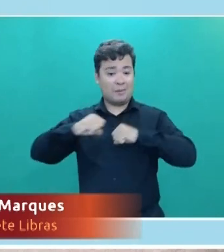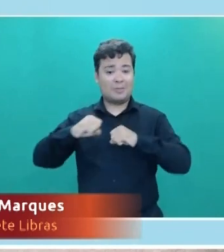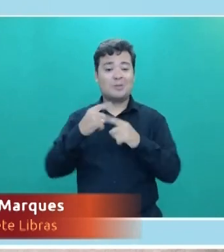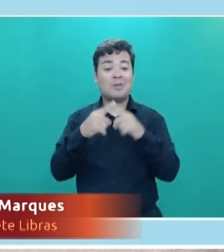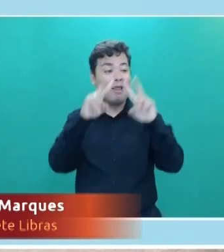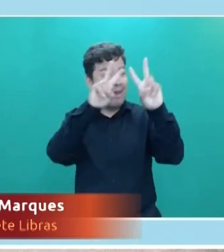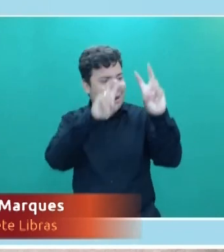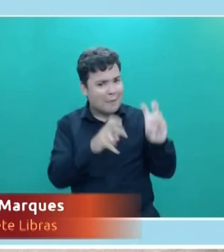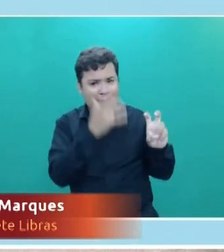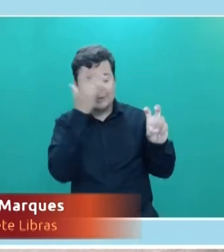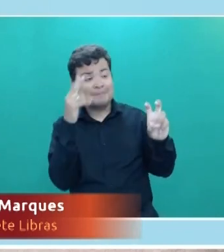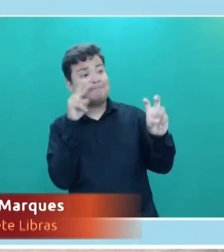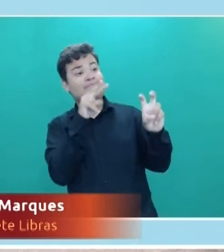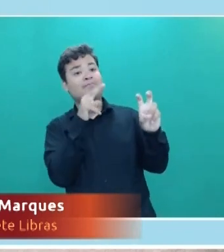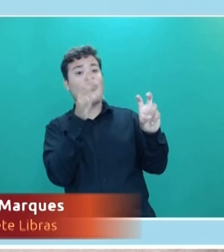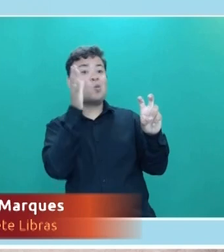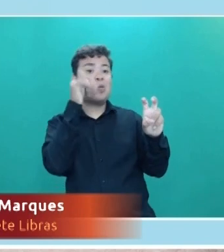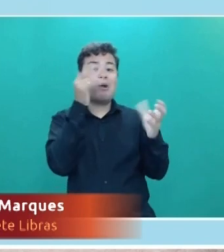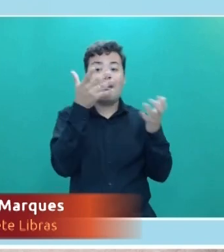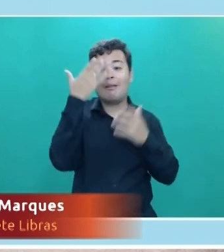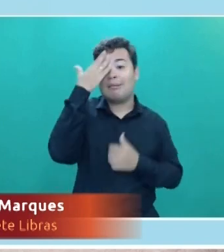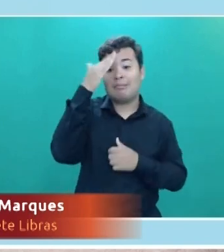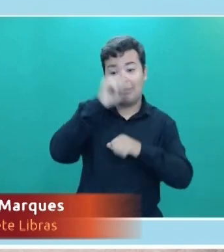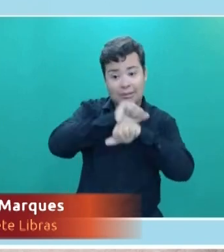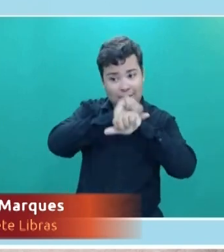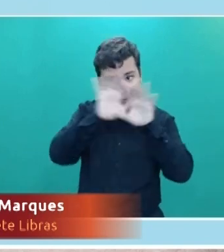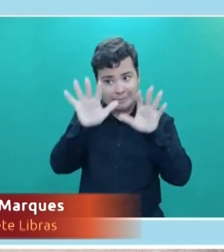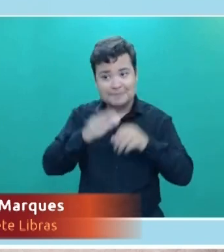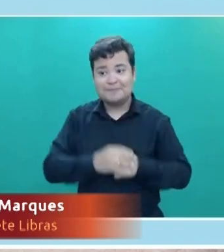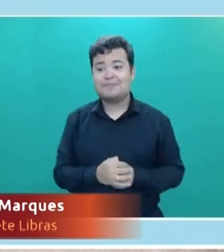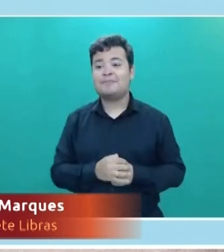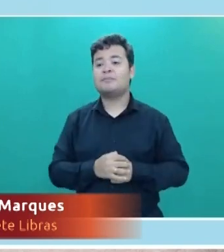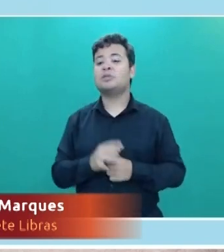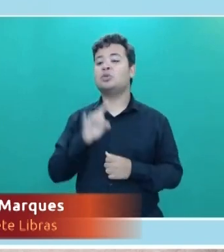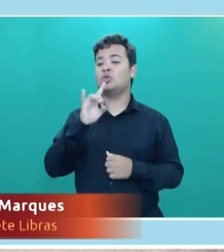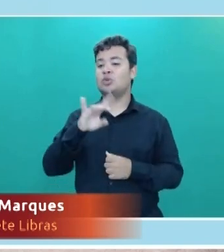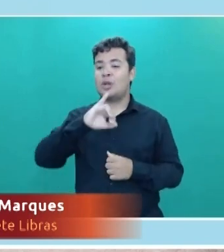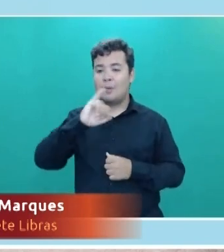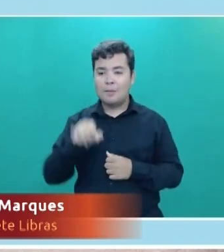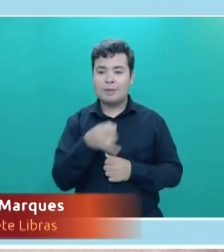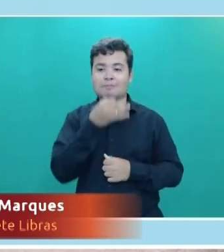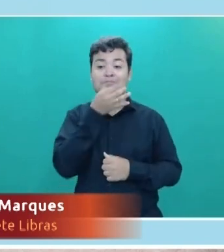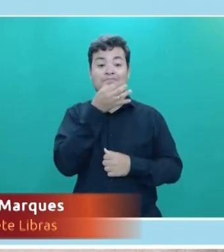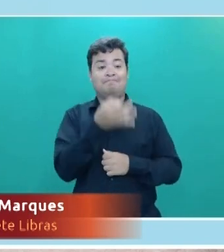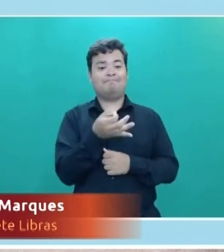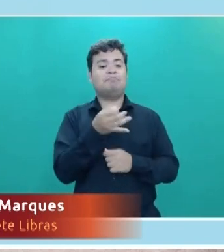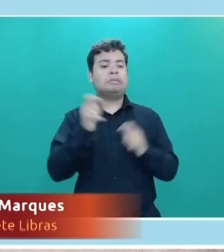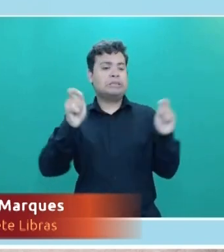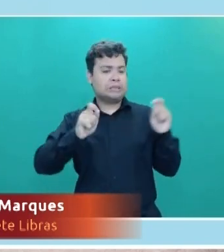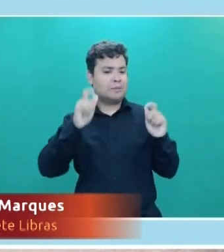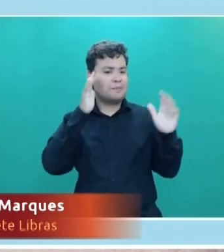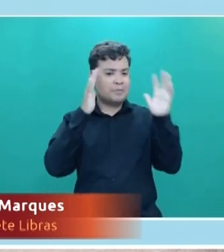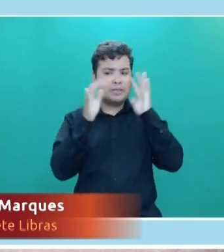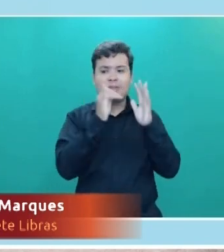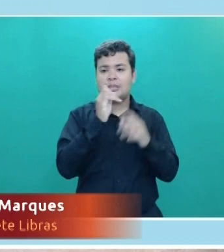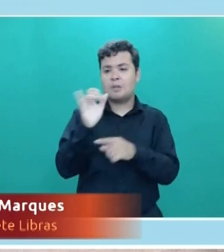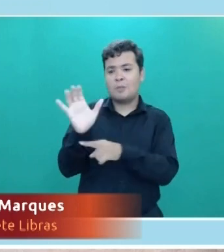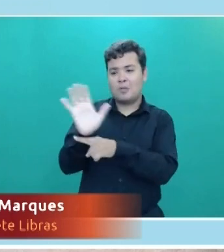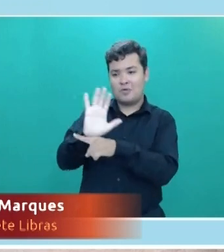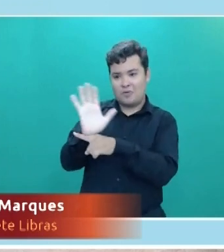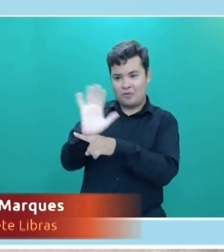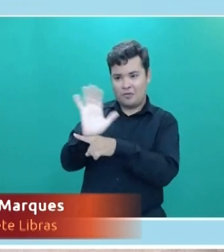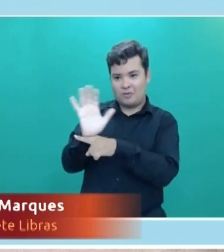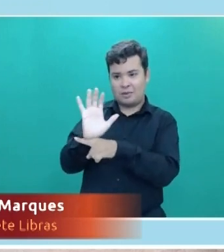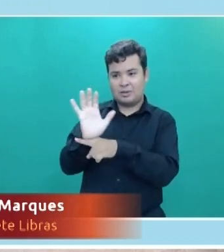querem entender e tem pesquisadores que pesquisam. Vou fazer só um comentário aqui, que é interessante pensar que um filme produzido por